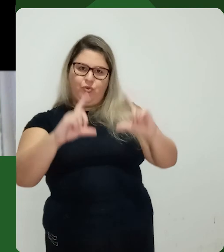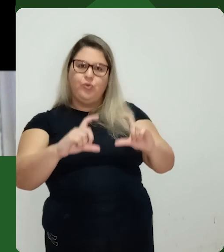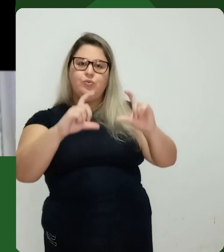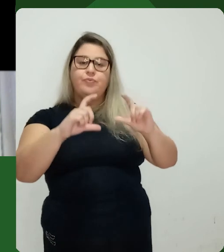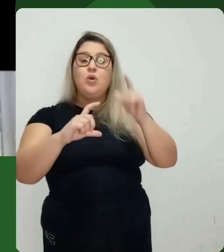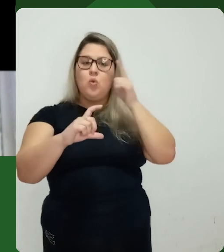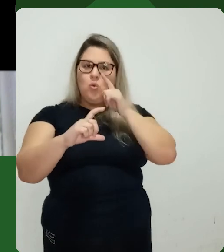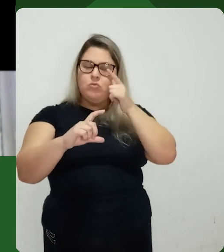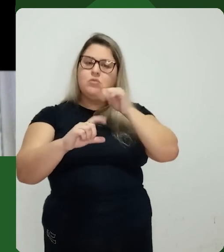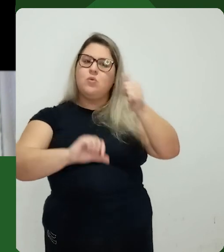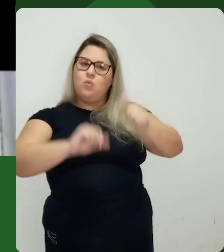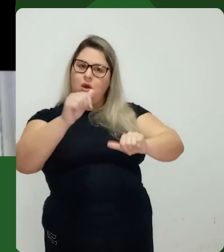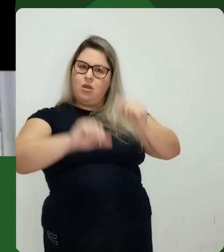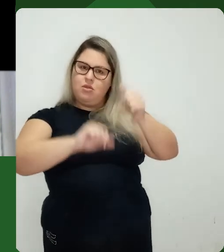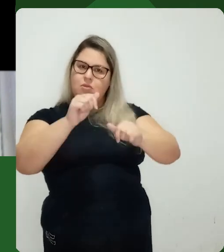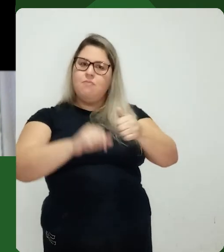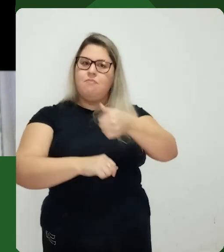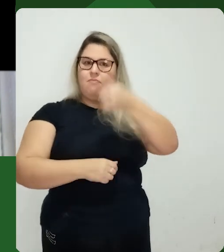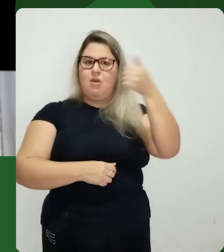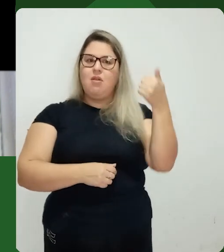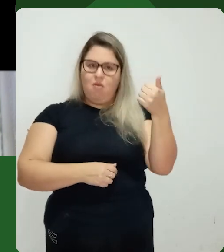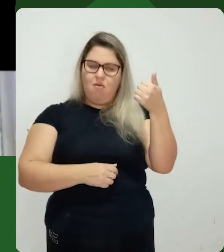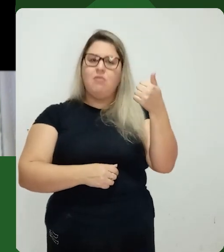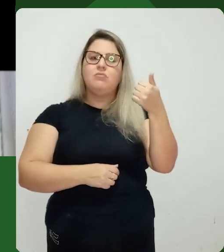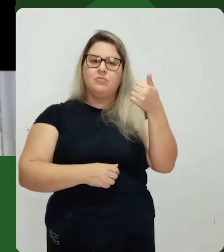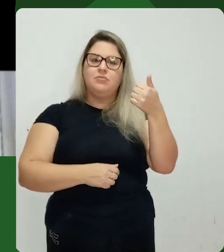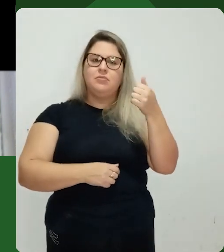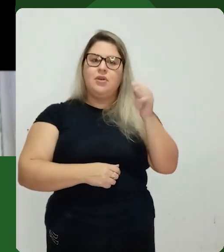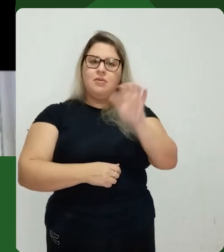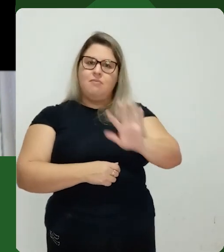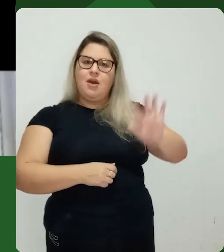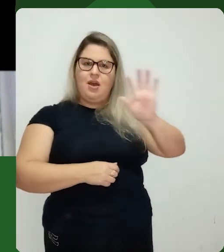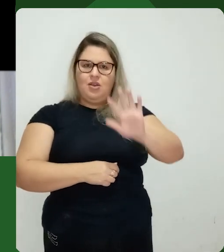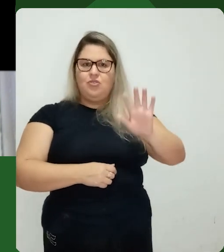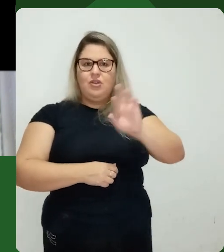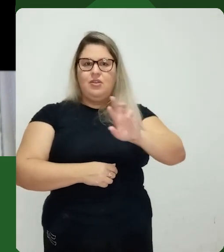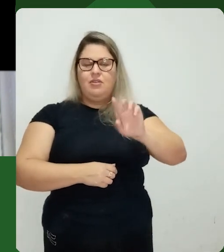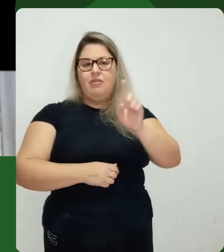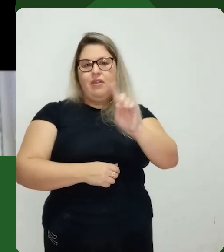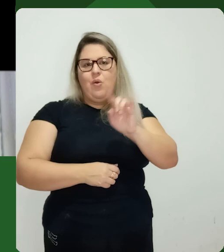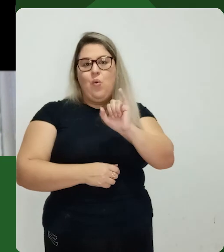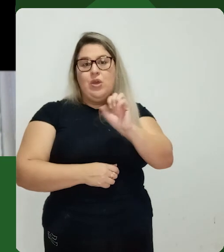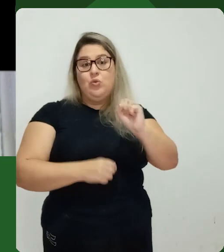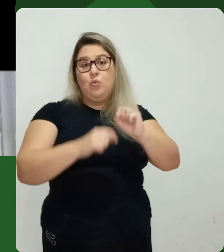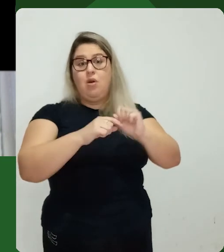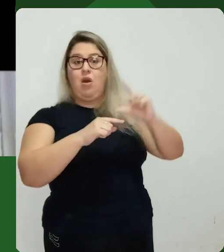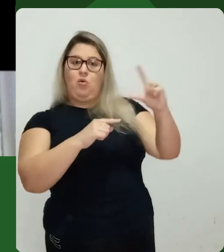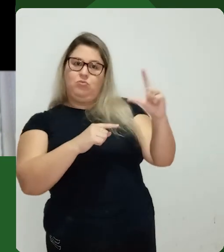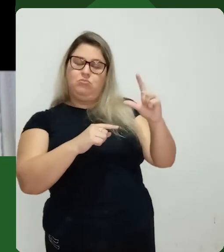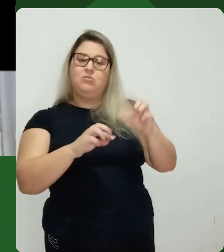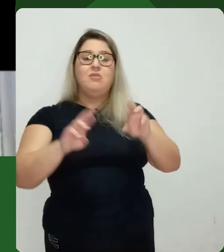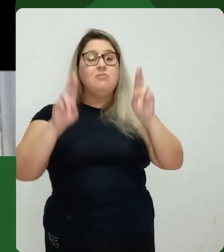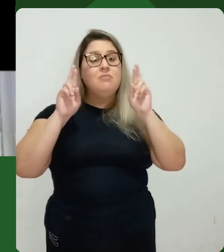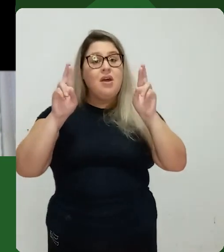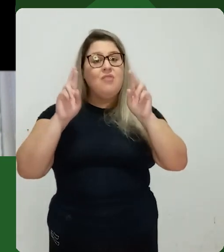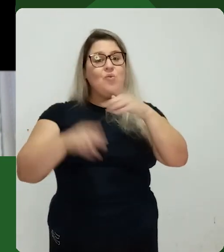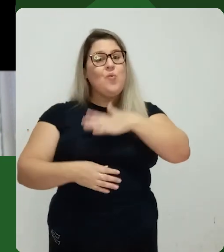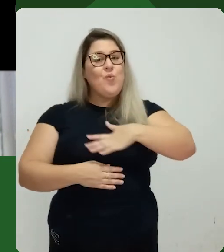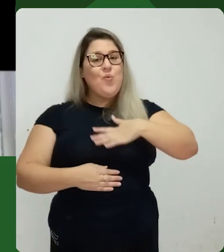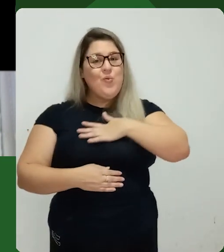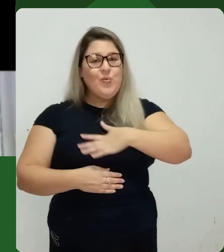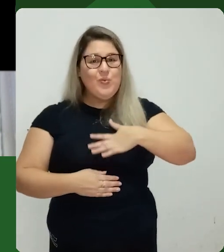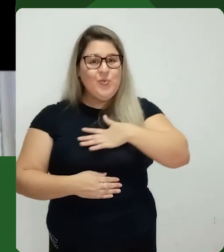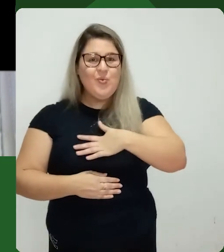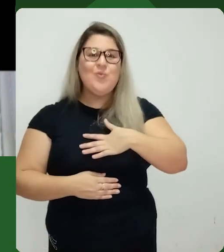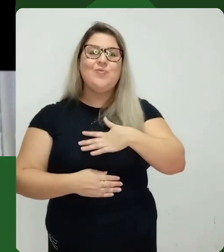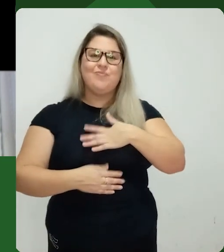tá? Sugiro que não passe ali de 200, 400 no máximo para fotografia de produto. E aí você consegue ter uma